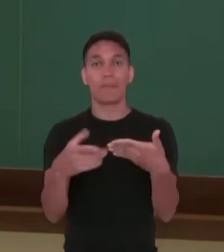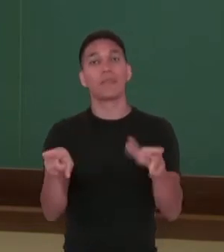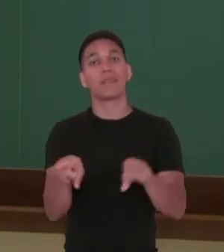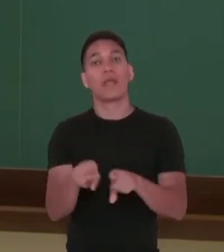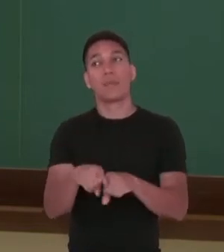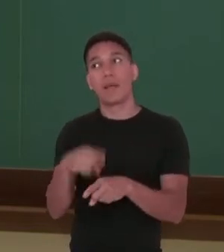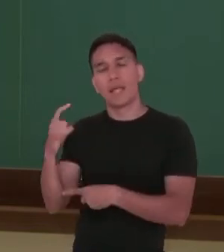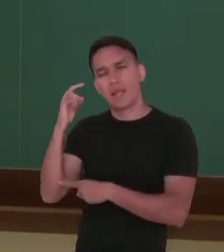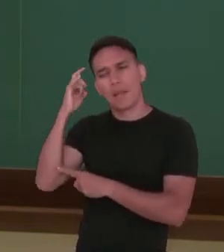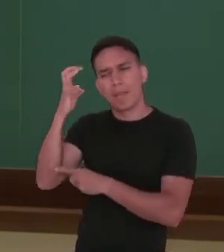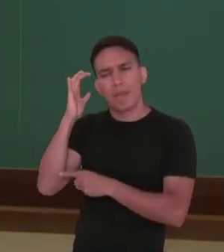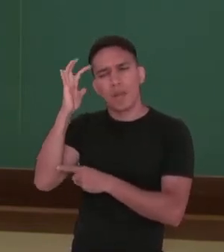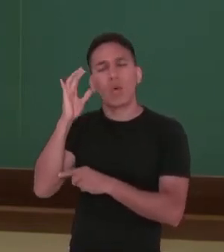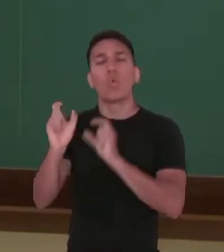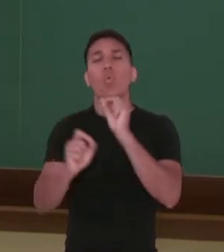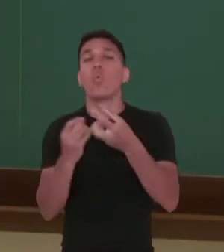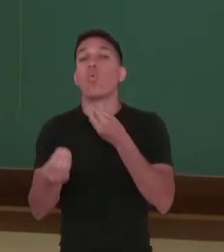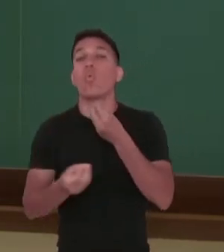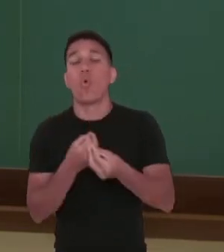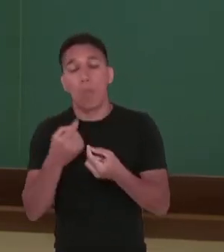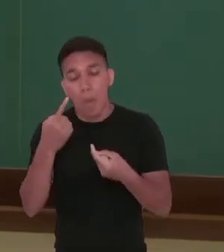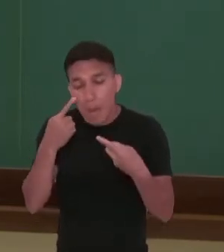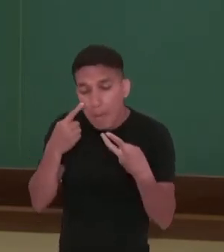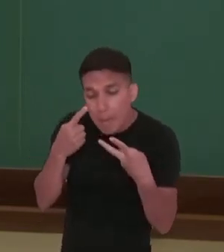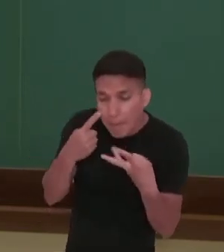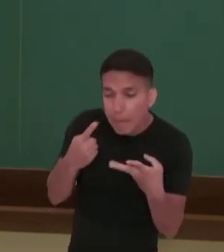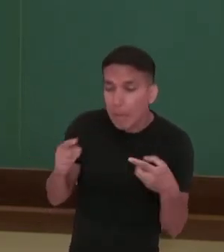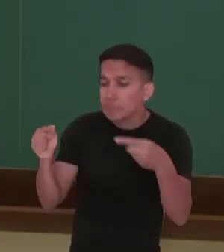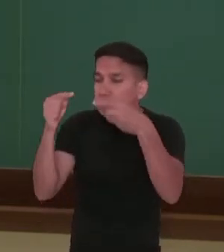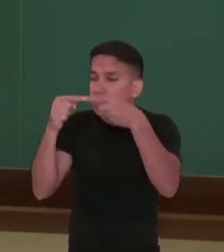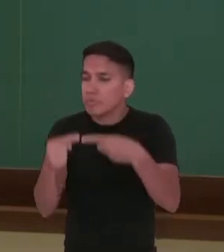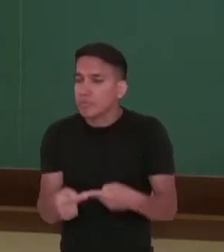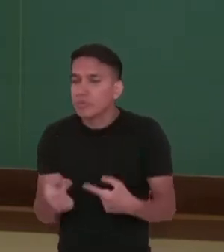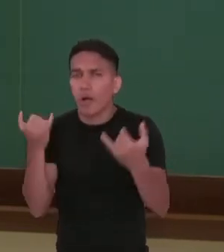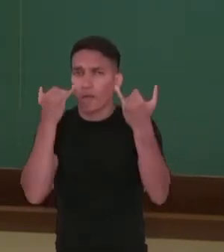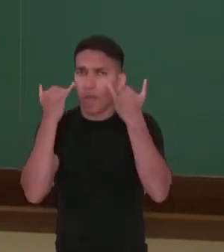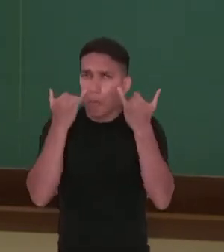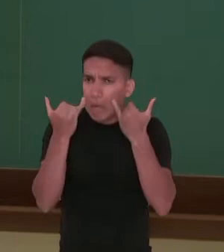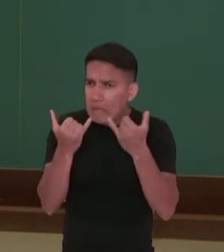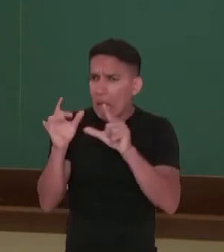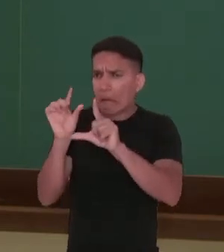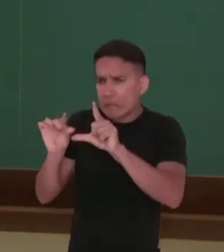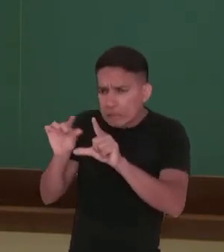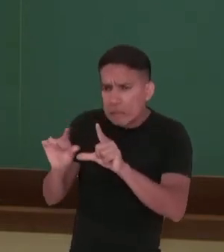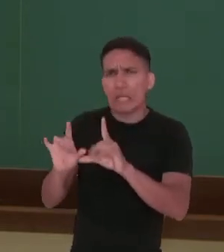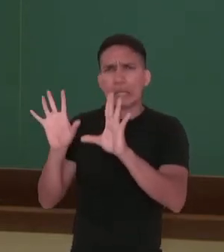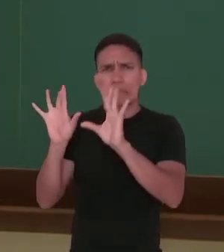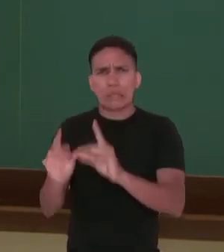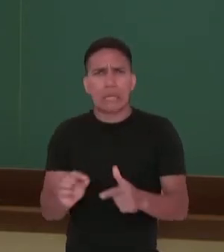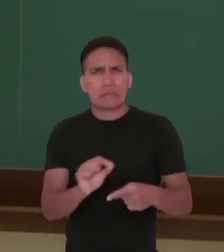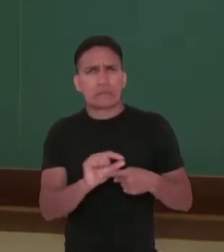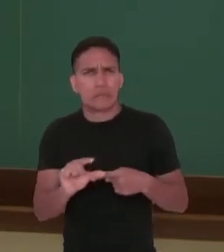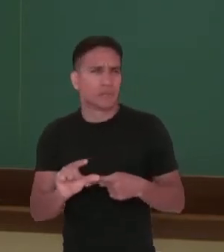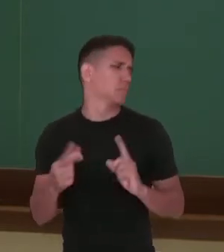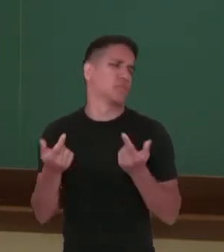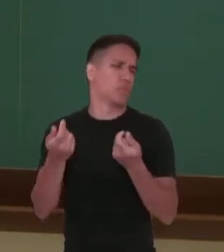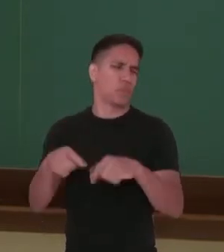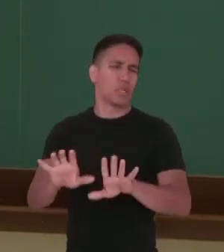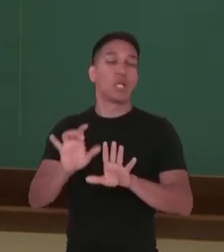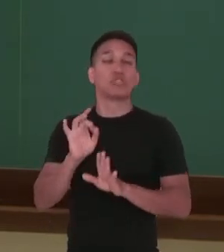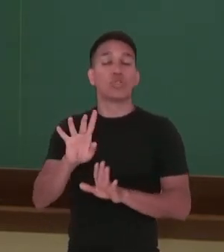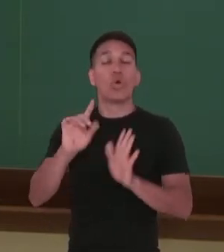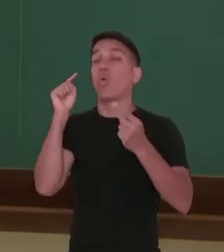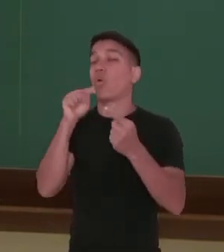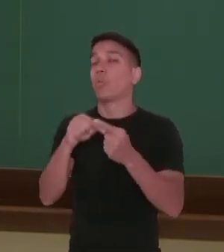ter a escala certinha e tudo bonitinho, né? Não, simplesmente o objetivo é orientar você